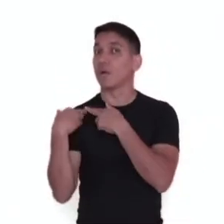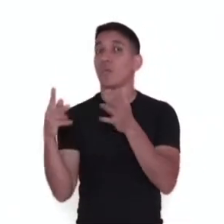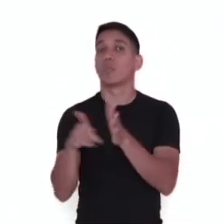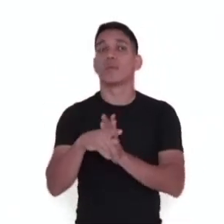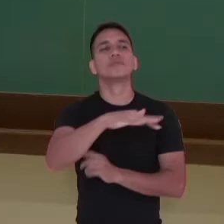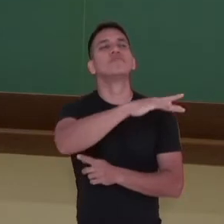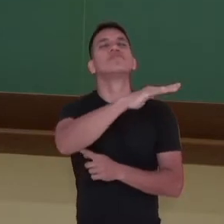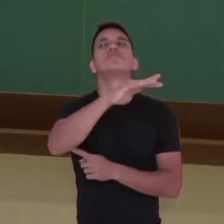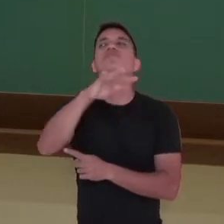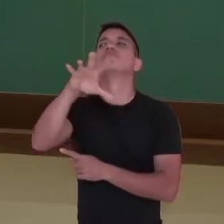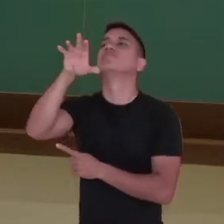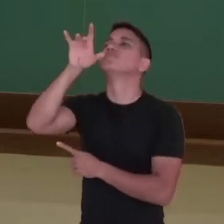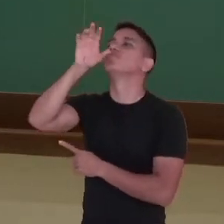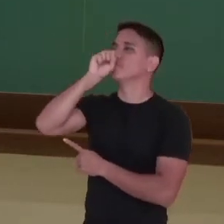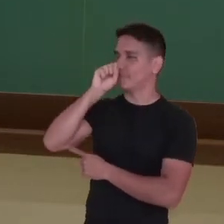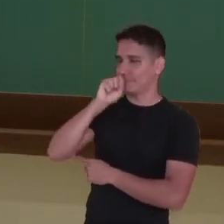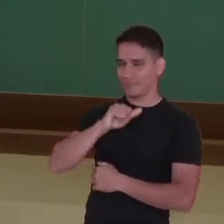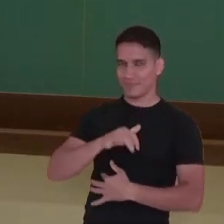olfato.